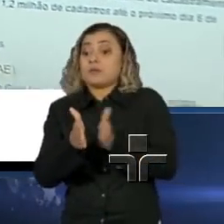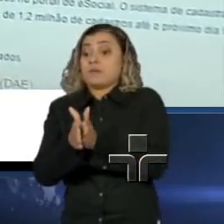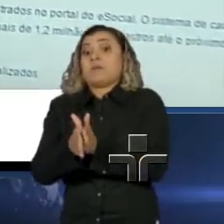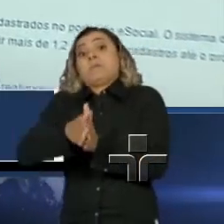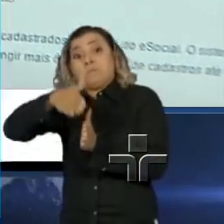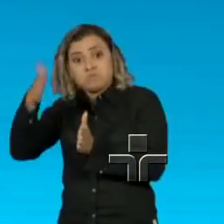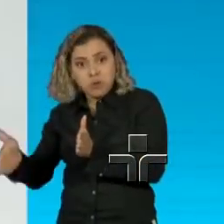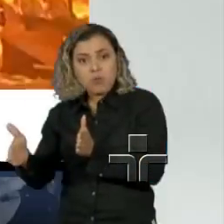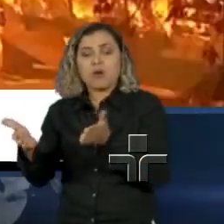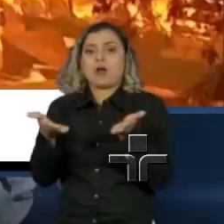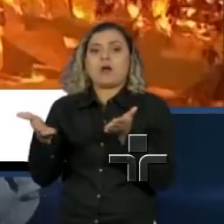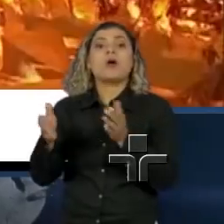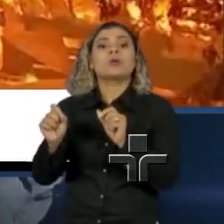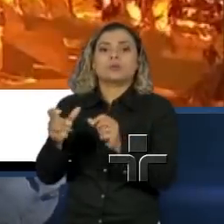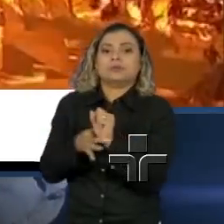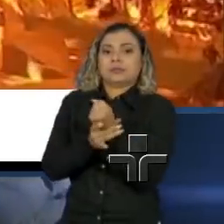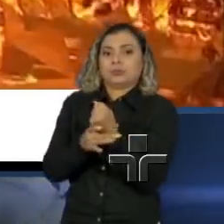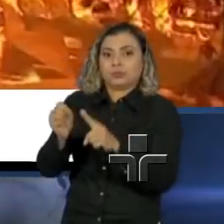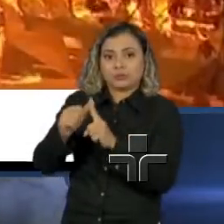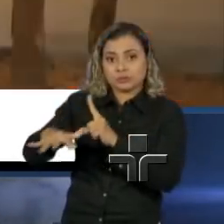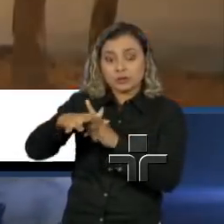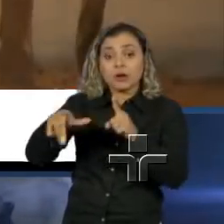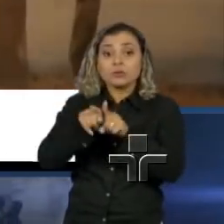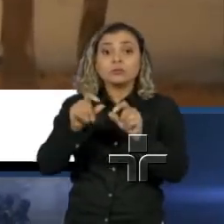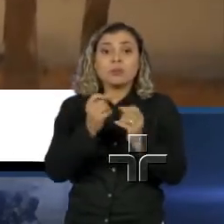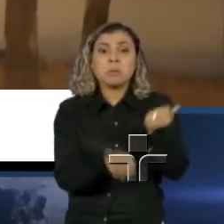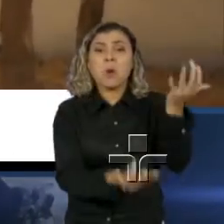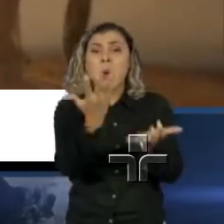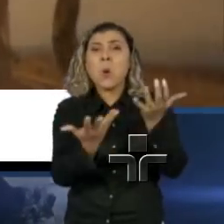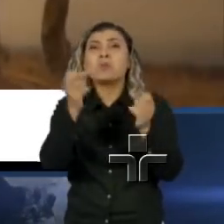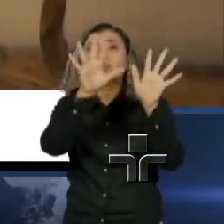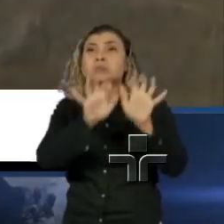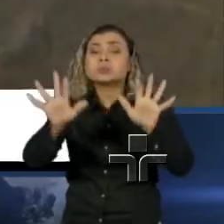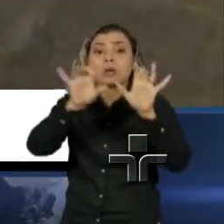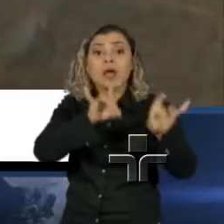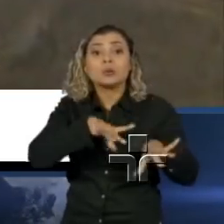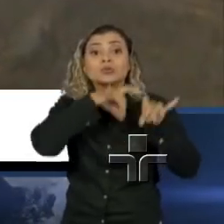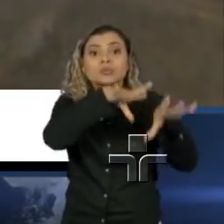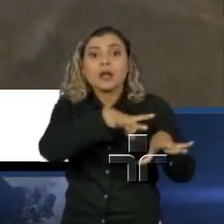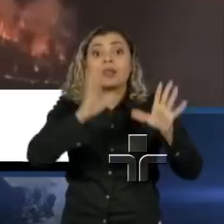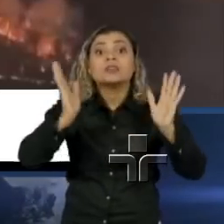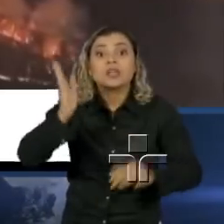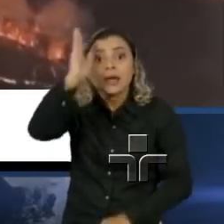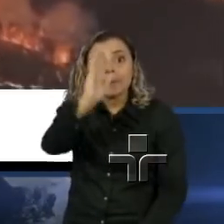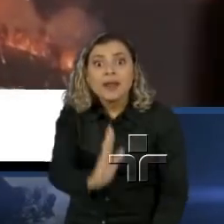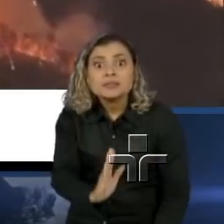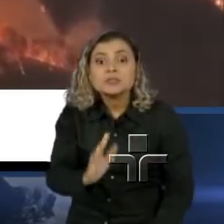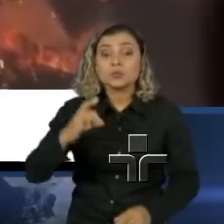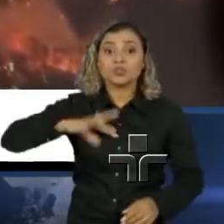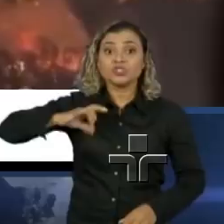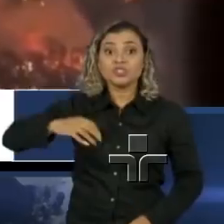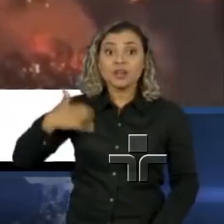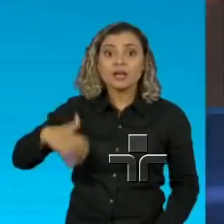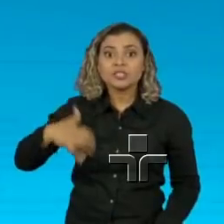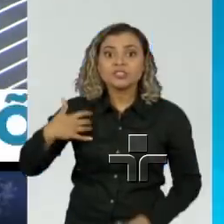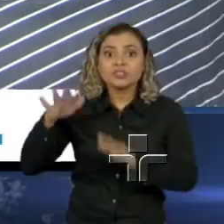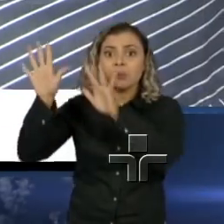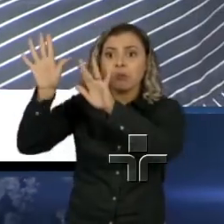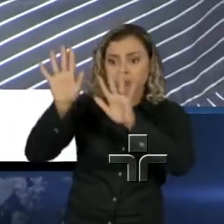o e-social. Fumaça de incêndios florestais na Austrália chega ao Brasil, Chile e